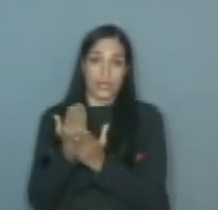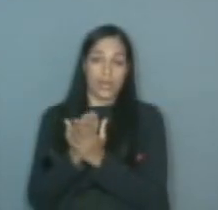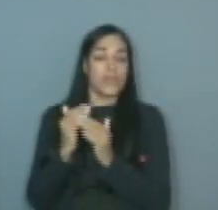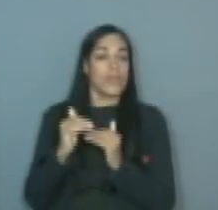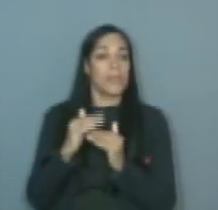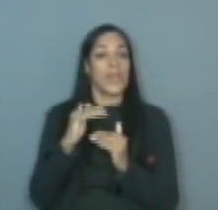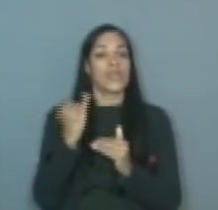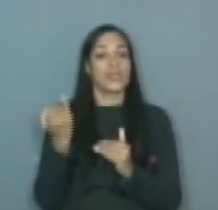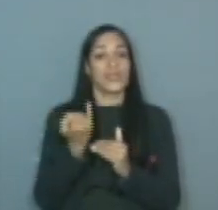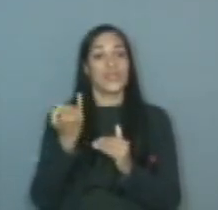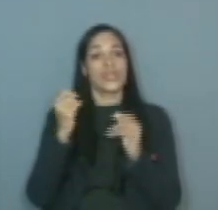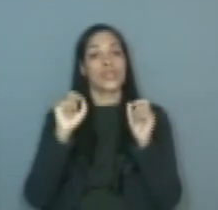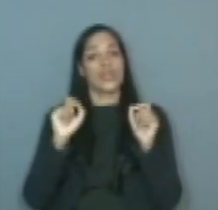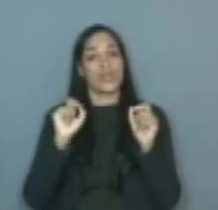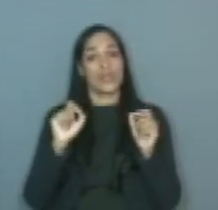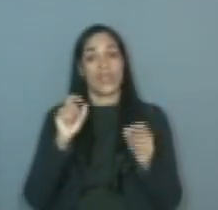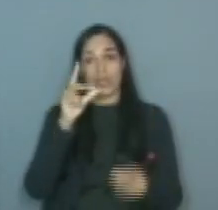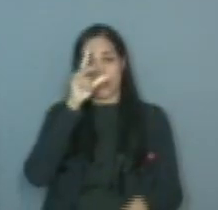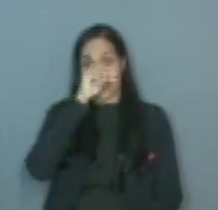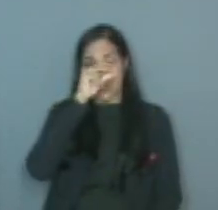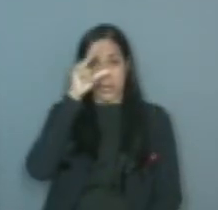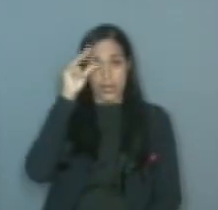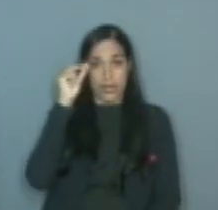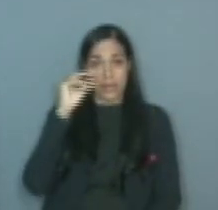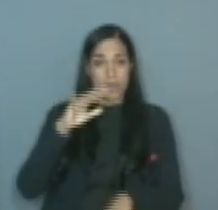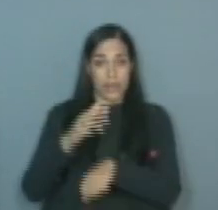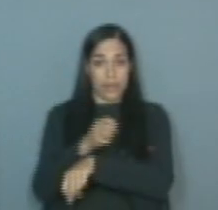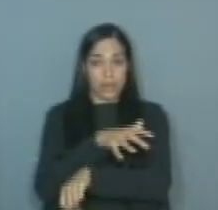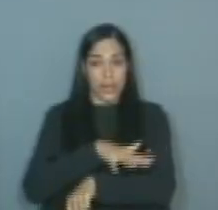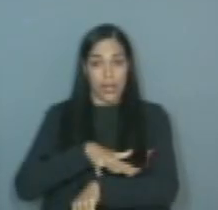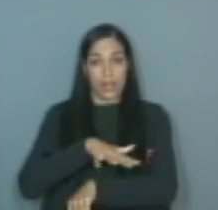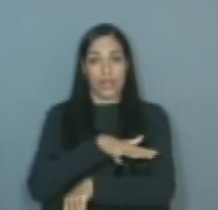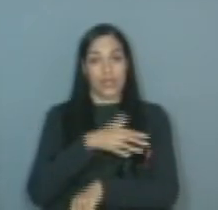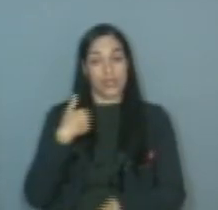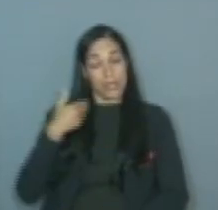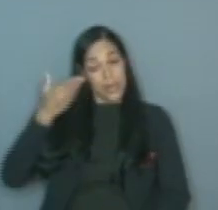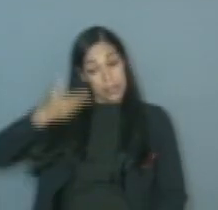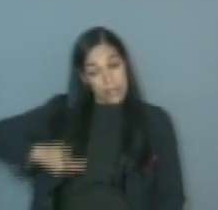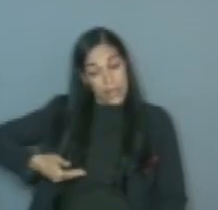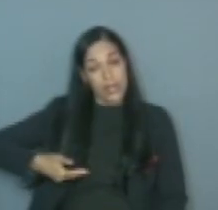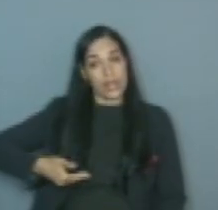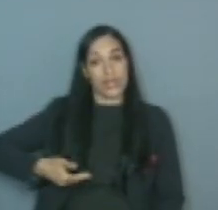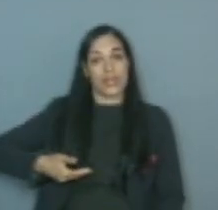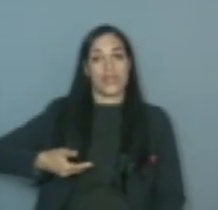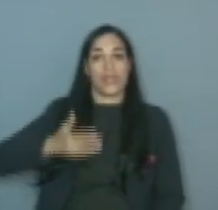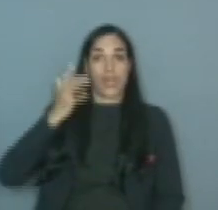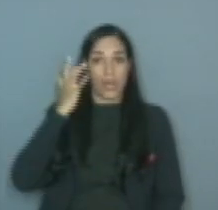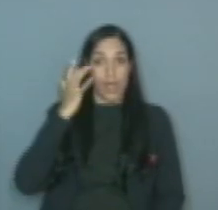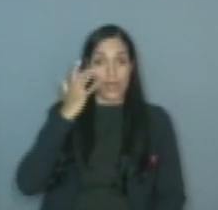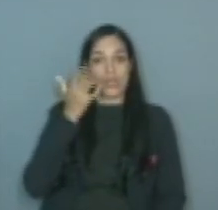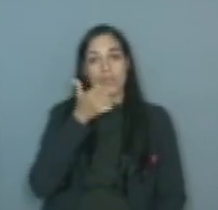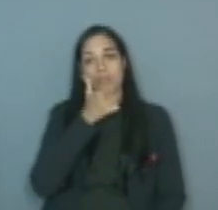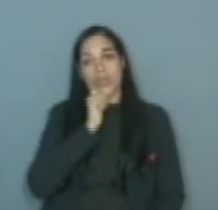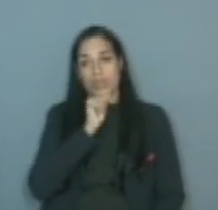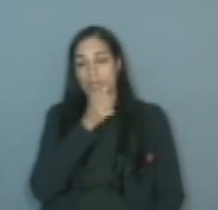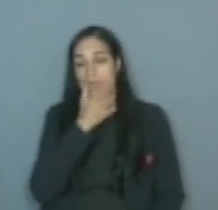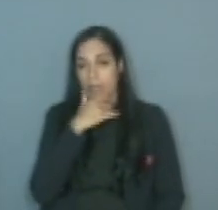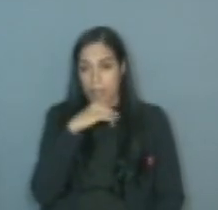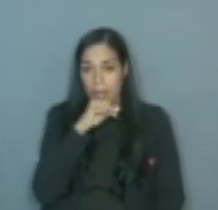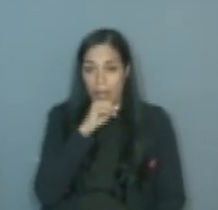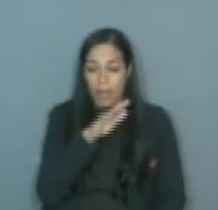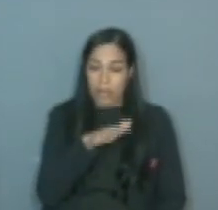importante? Para o prefeito, o parque. Para mim, e acho que para os pais das